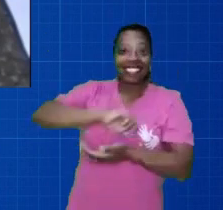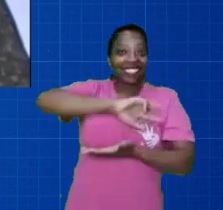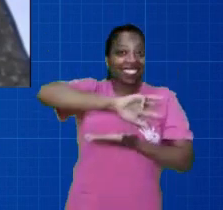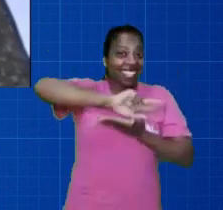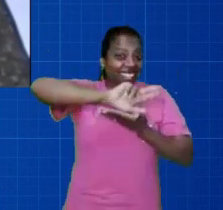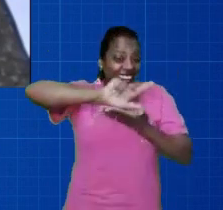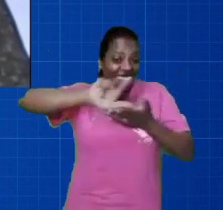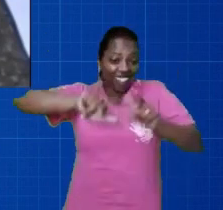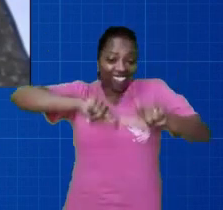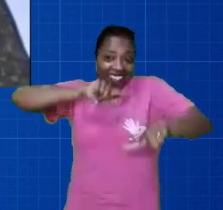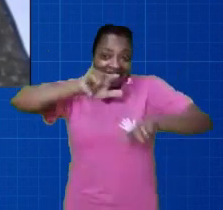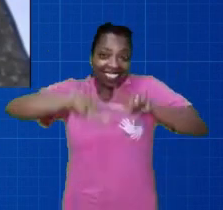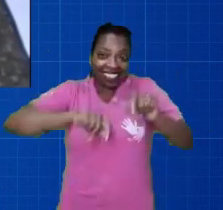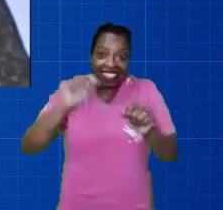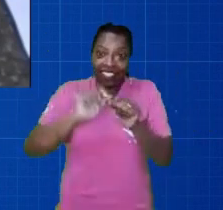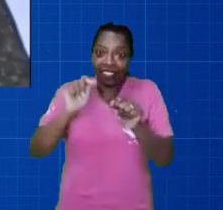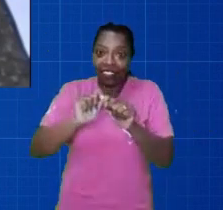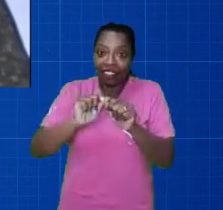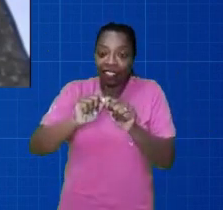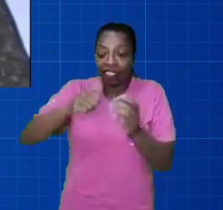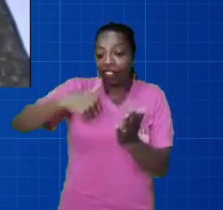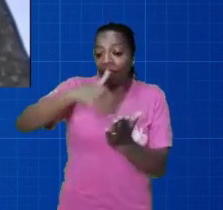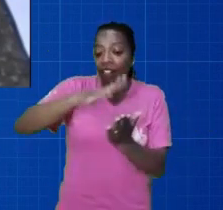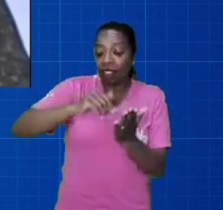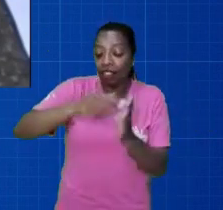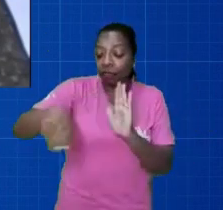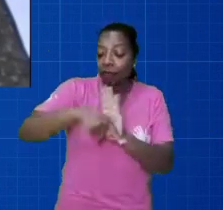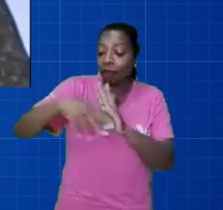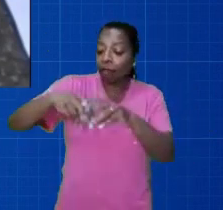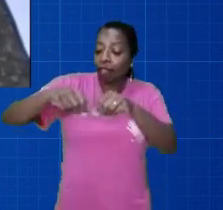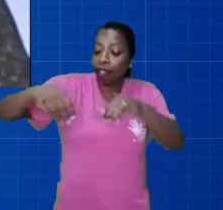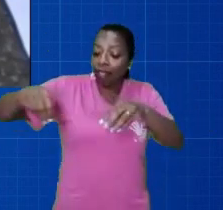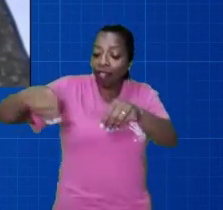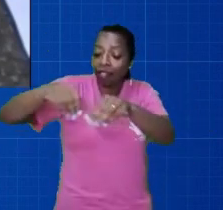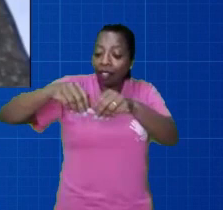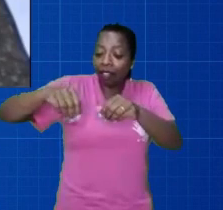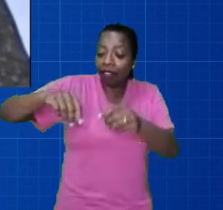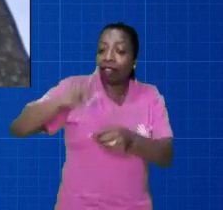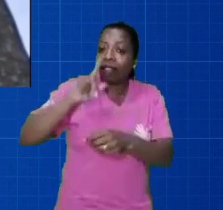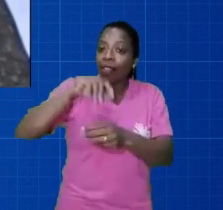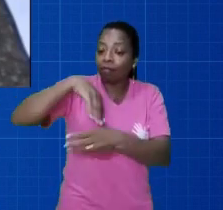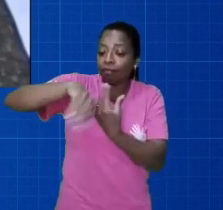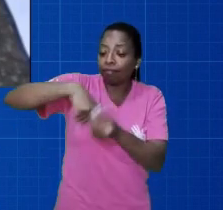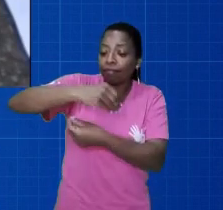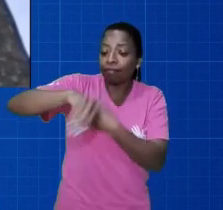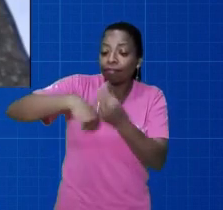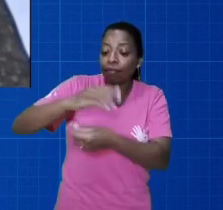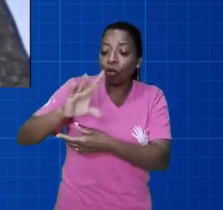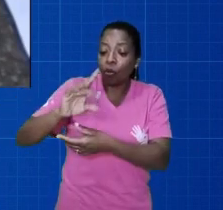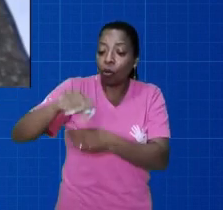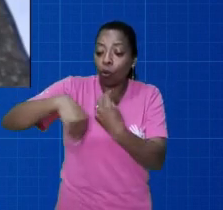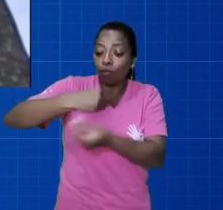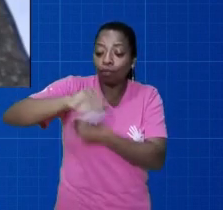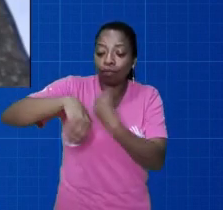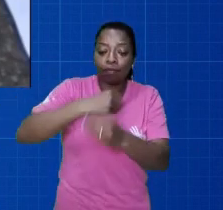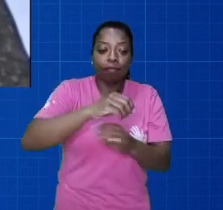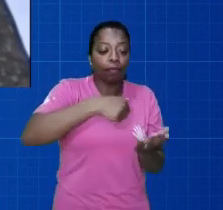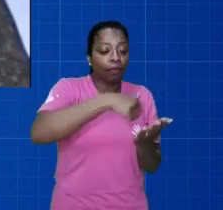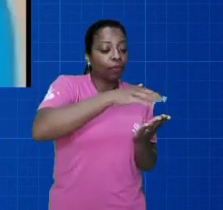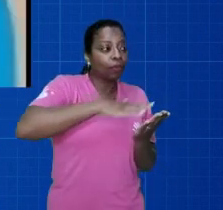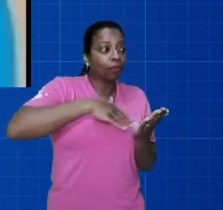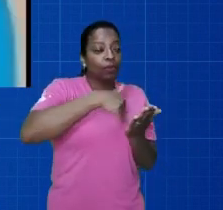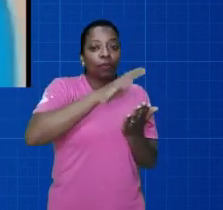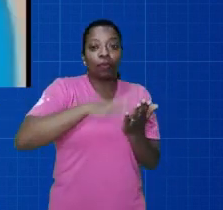Muitas obras, muitos trabalhos feitos com tintas, feitas com terra, com argila. Olha que